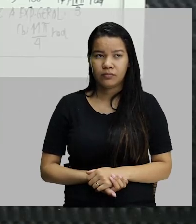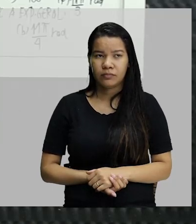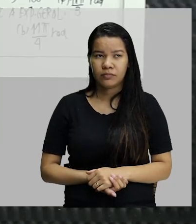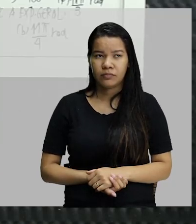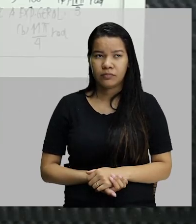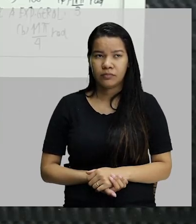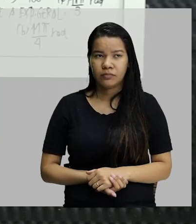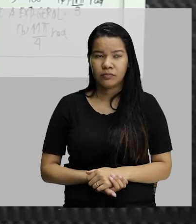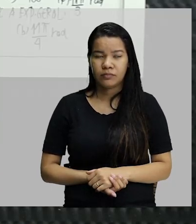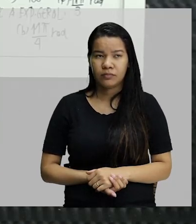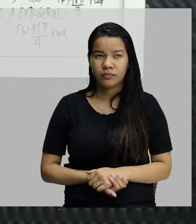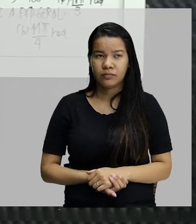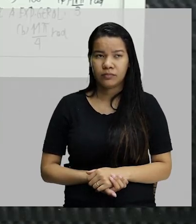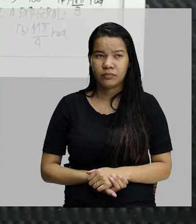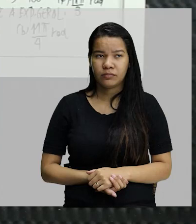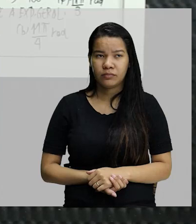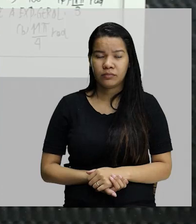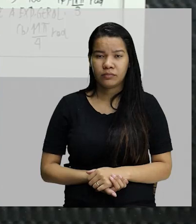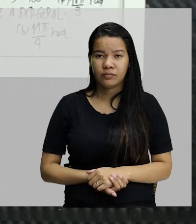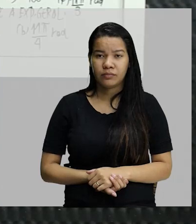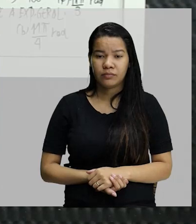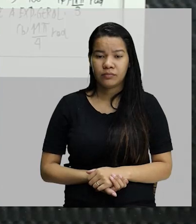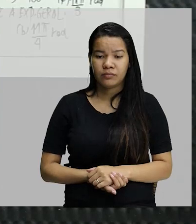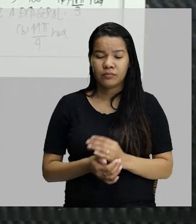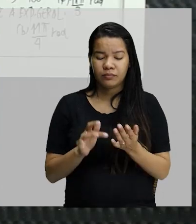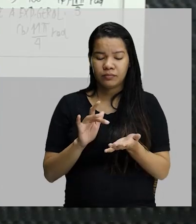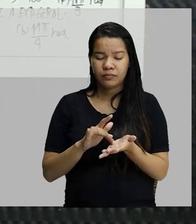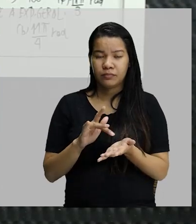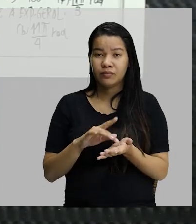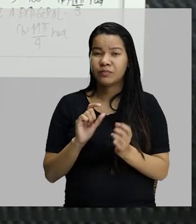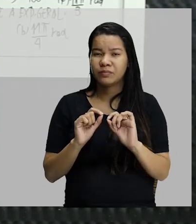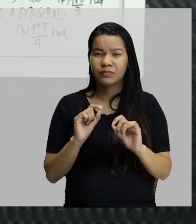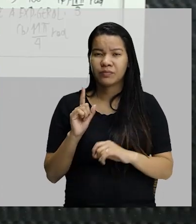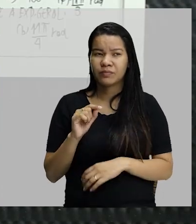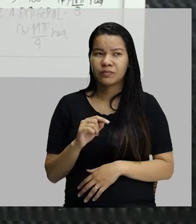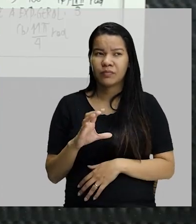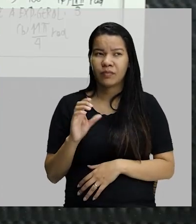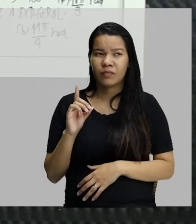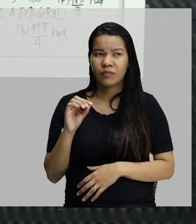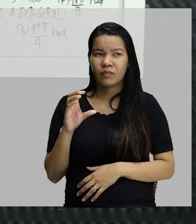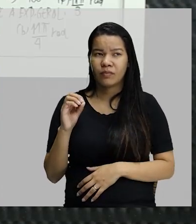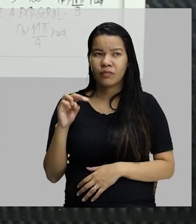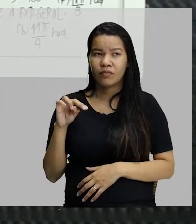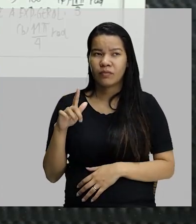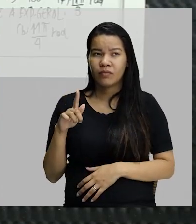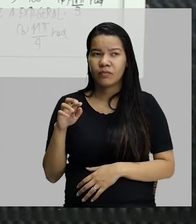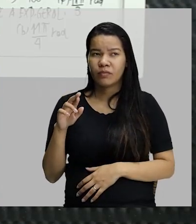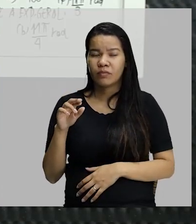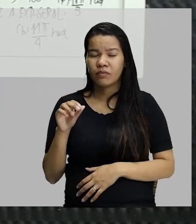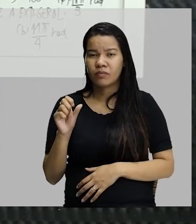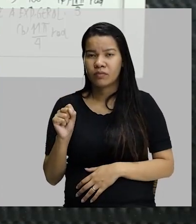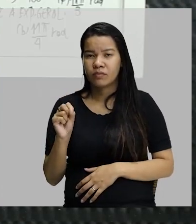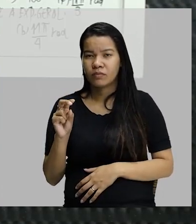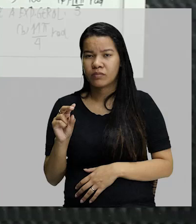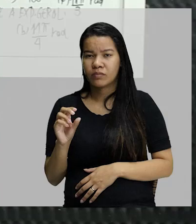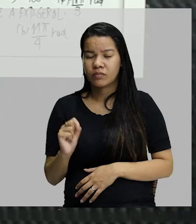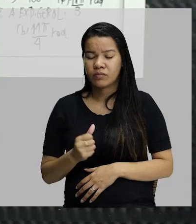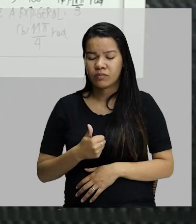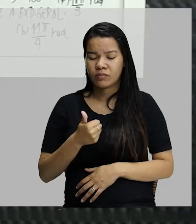positiva. Na verdade, ele é o quê? Ele é o côngruo de primeira